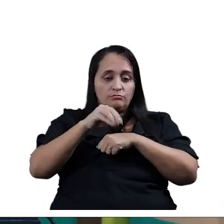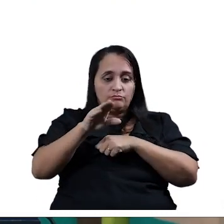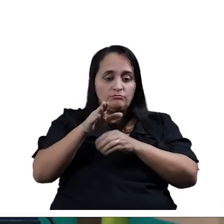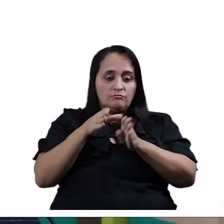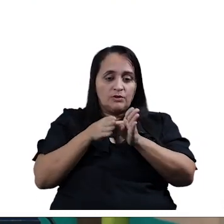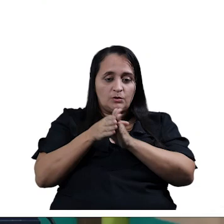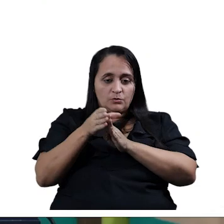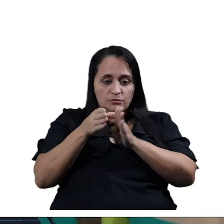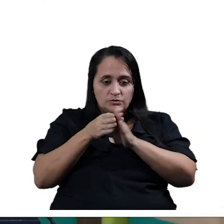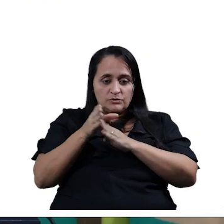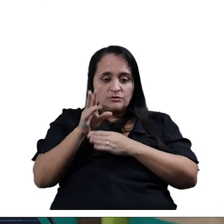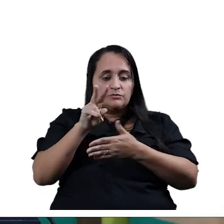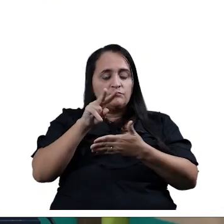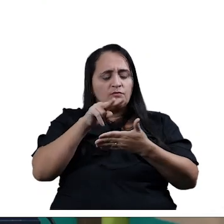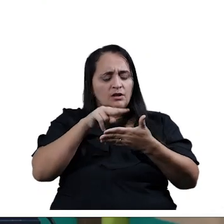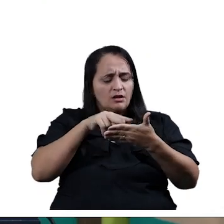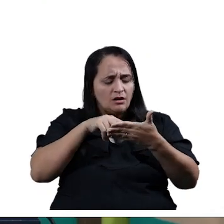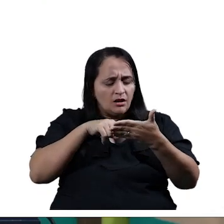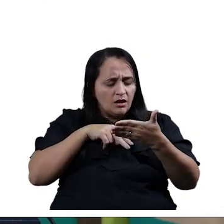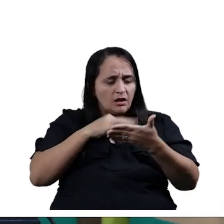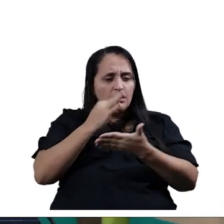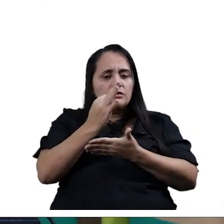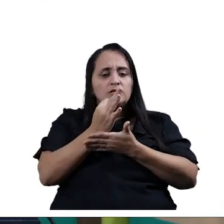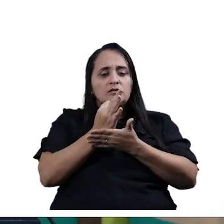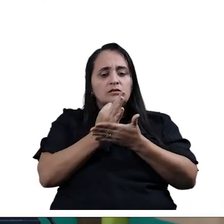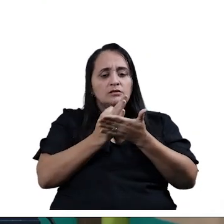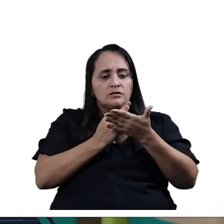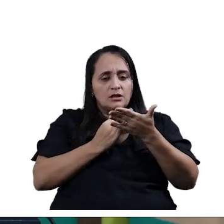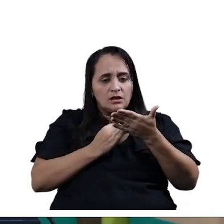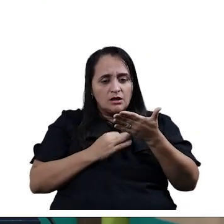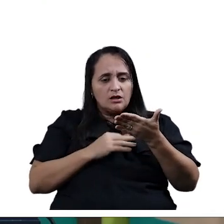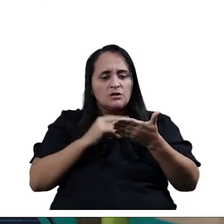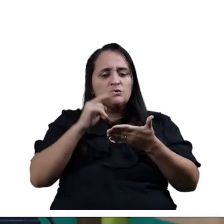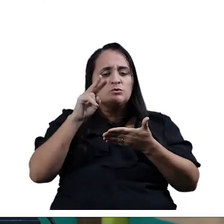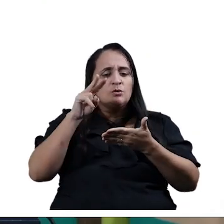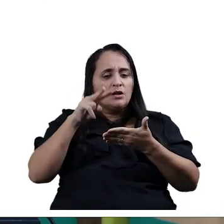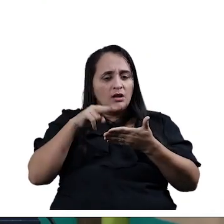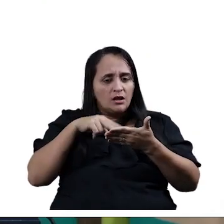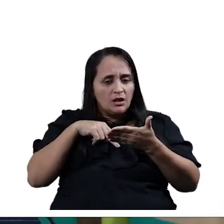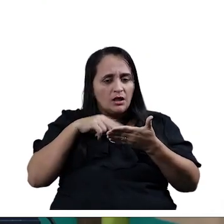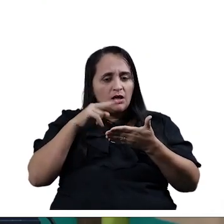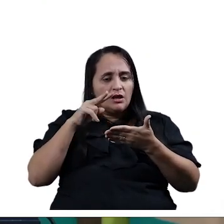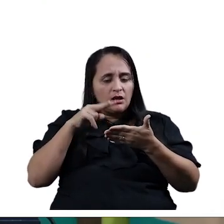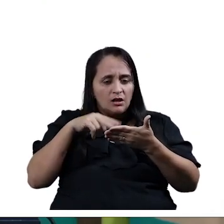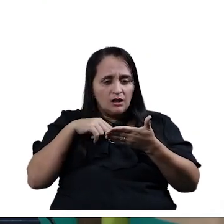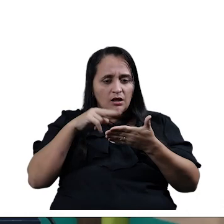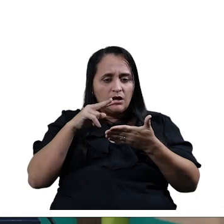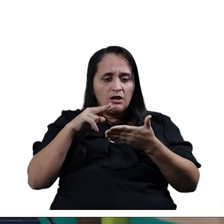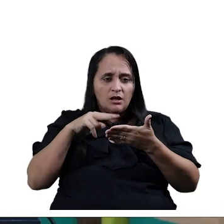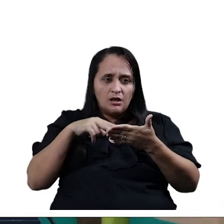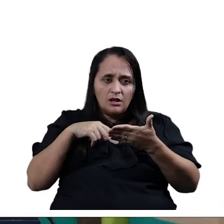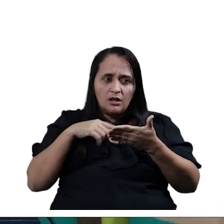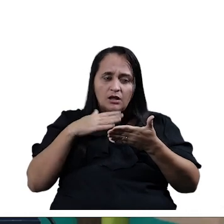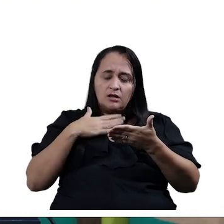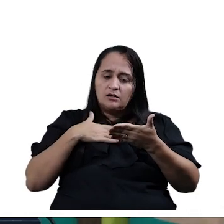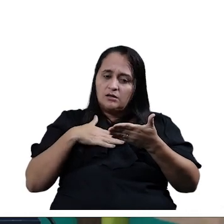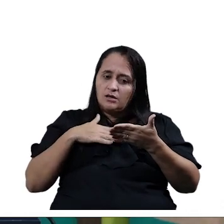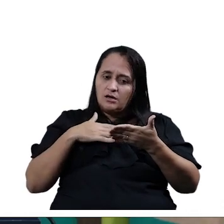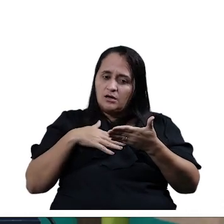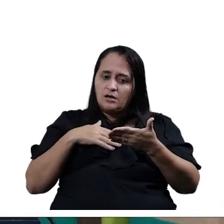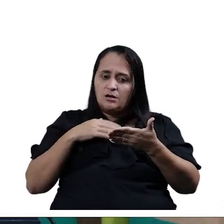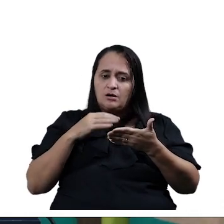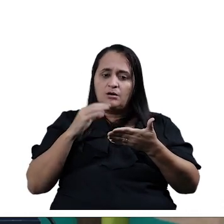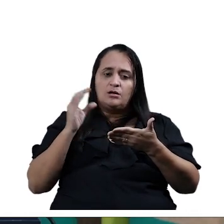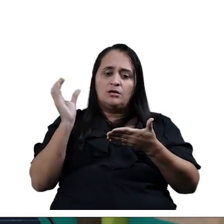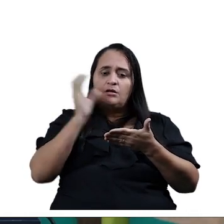você? Leia textos, busque ler mesmo. E busque não só ler, como vocês fazem